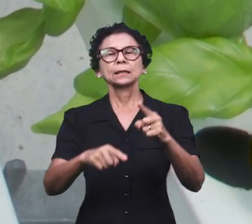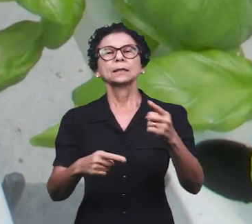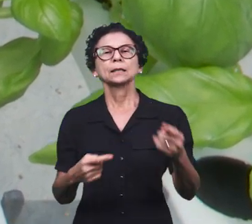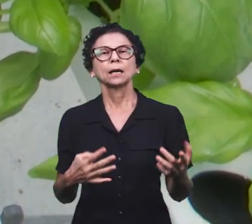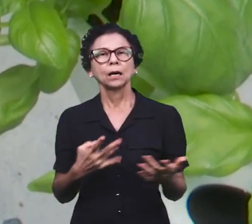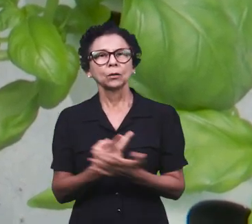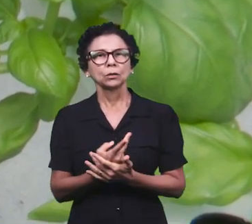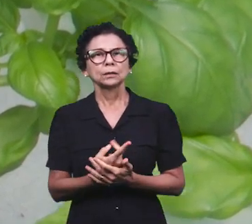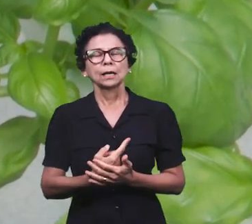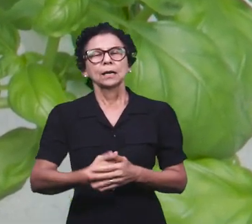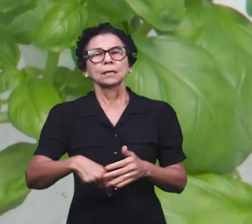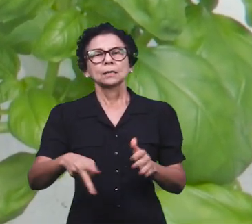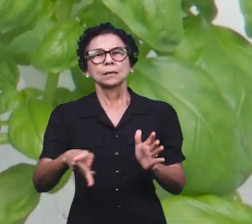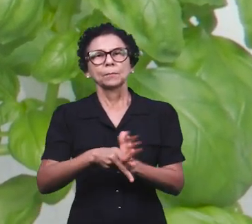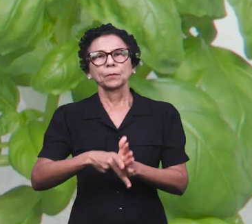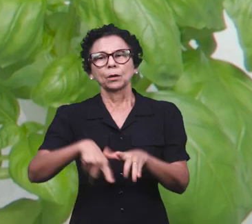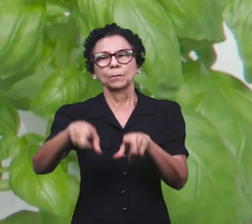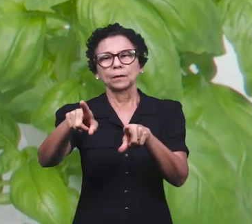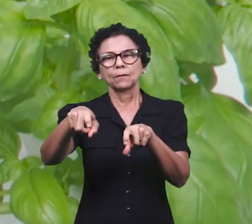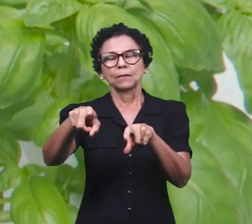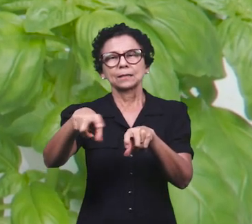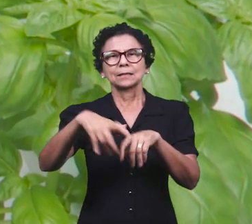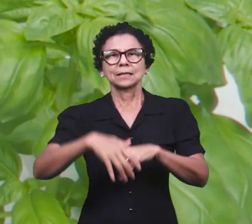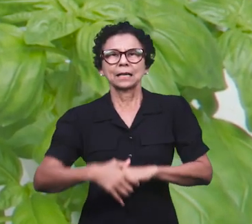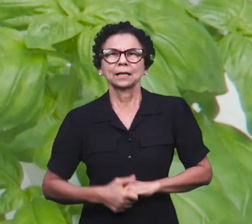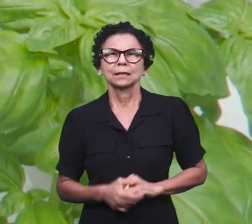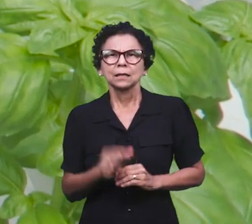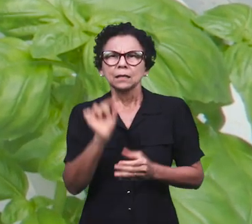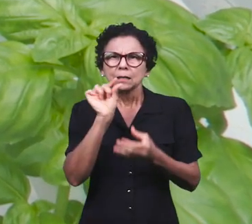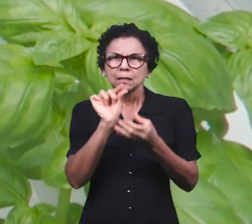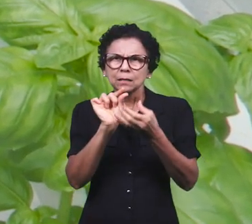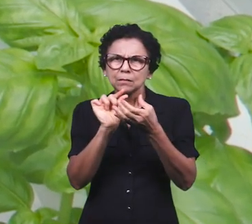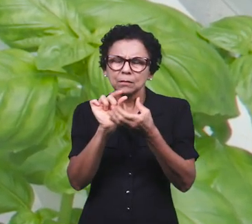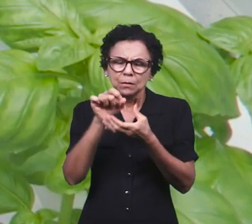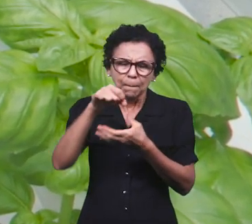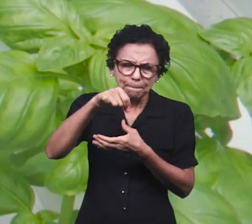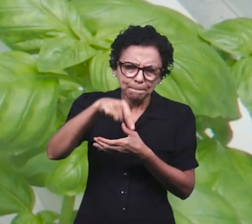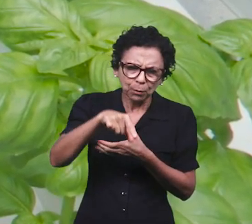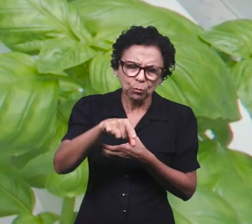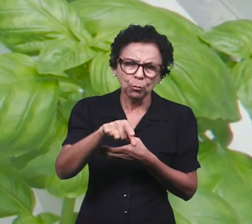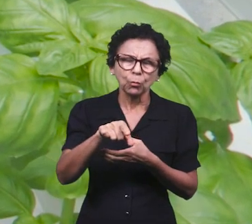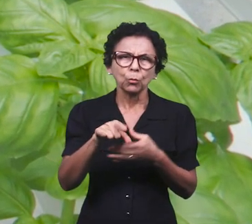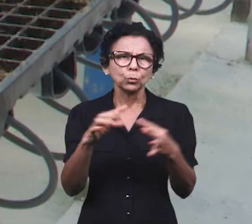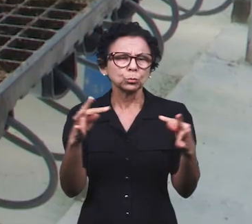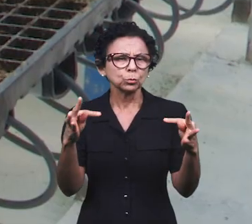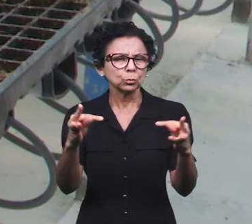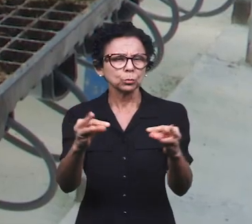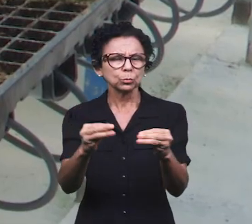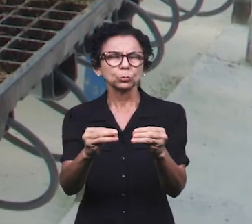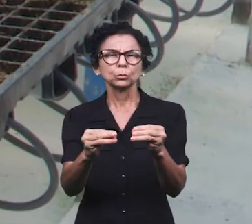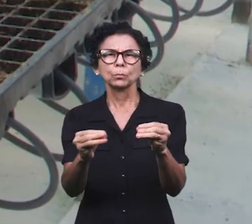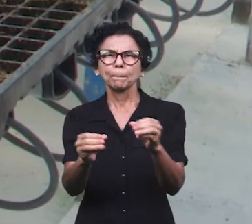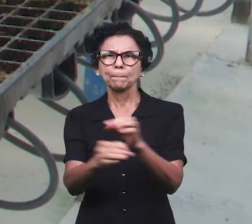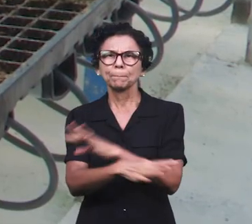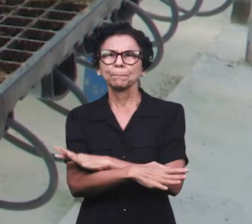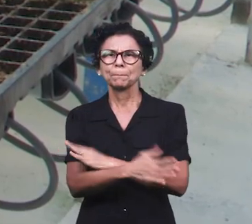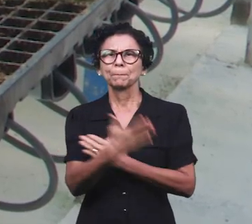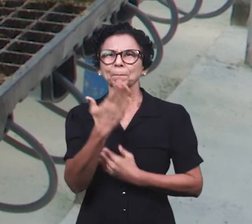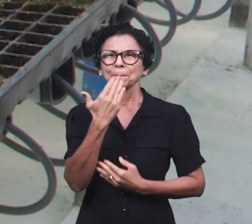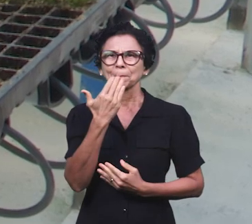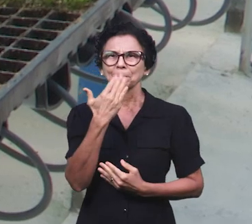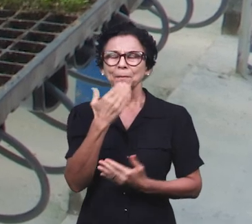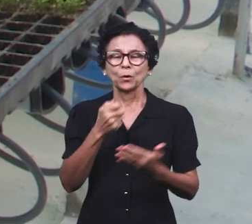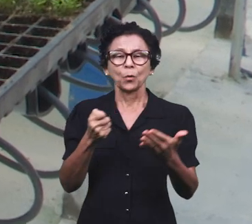na própria fazenda, desde a semeadura até a obtenção do produto final, pronto para o consumo.